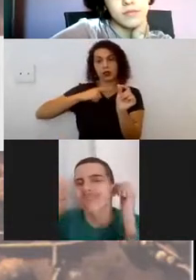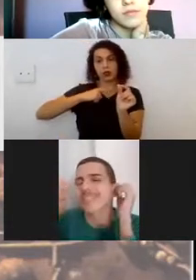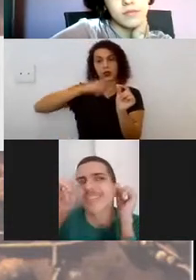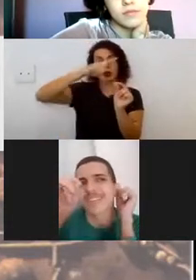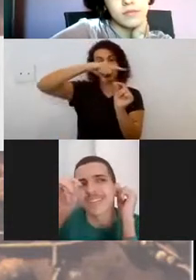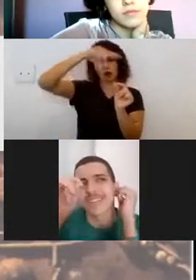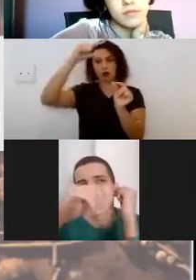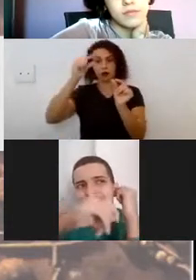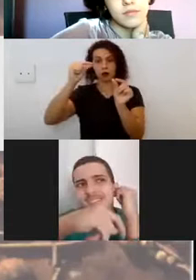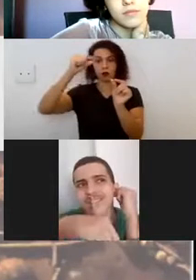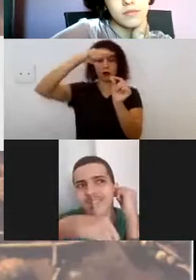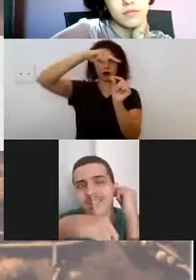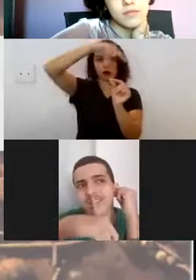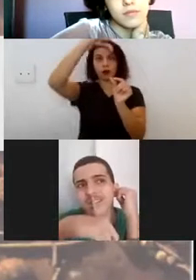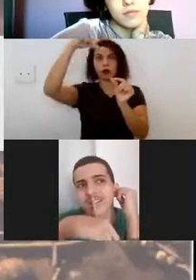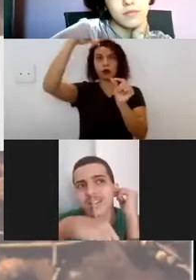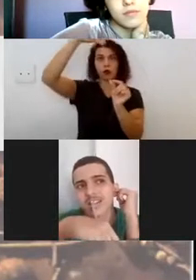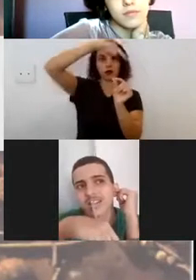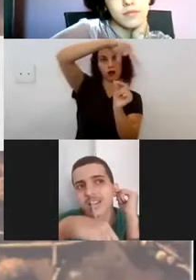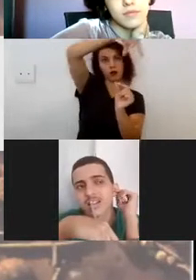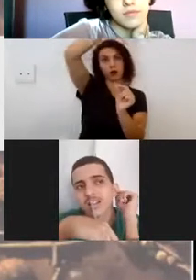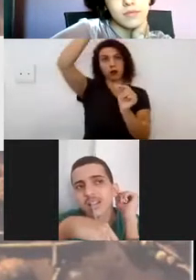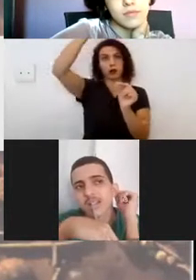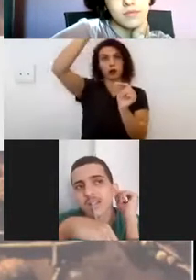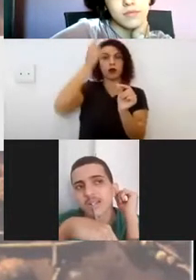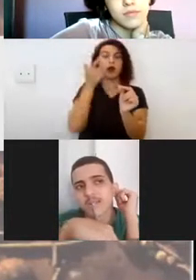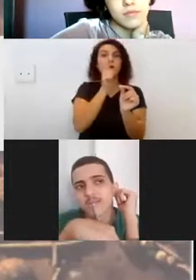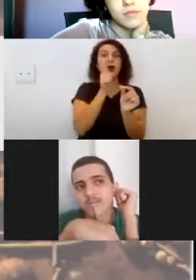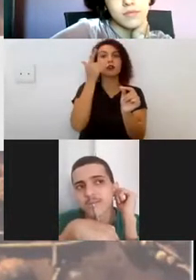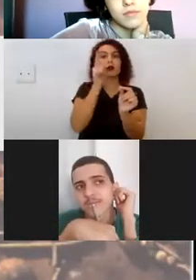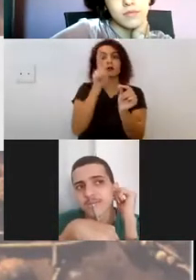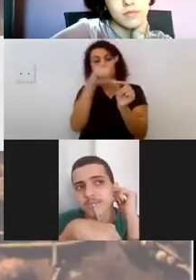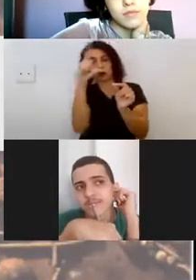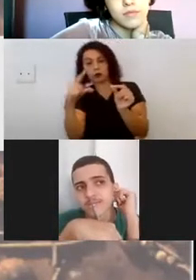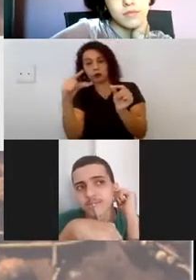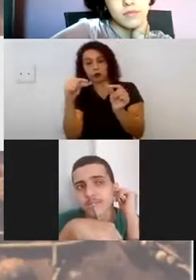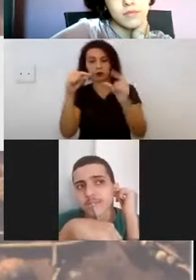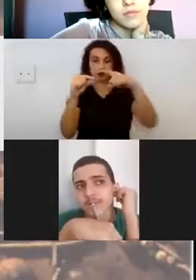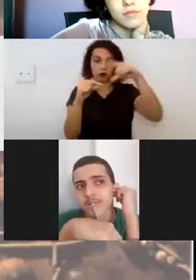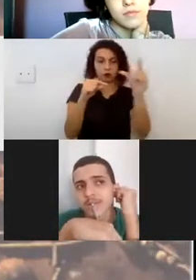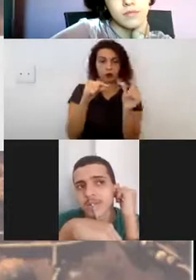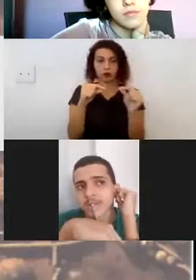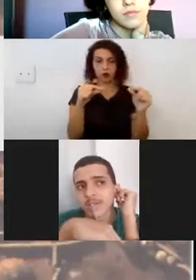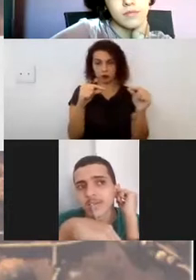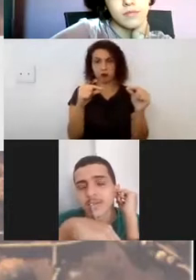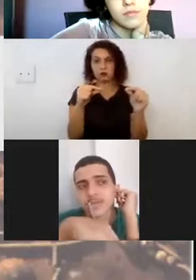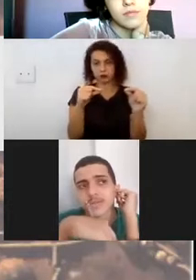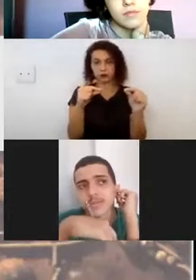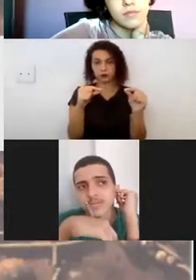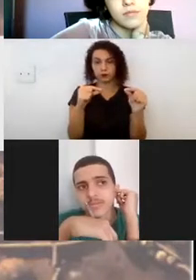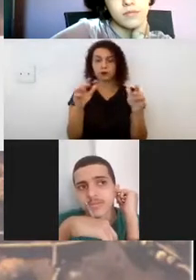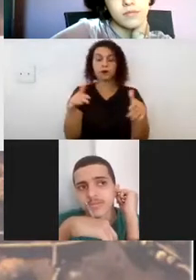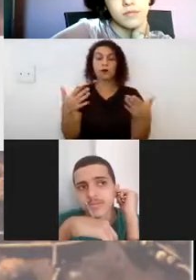repetindo que vai se repetindo que vai se repetindo a gente não desenho de uma folha por exemplo Quem é E aí